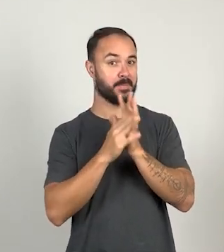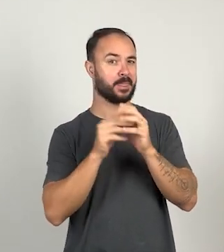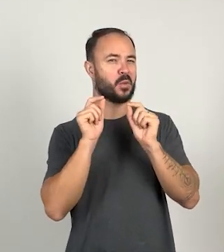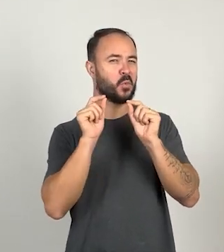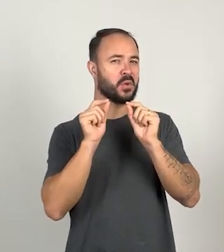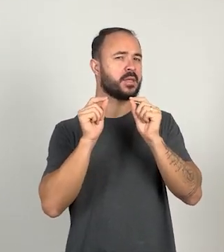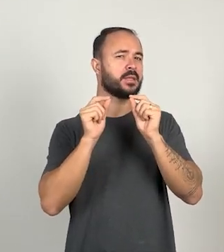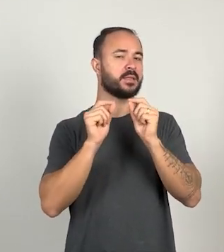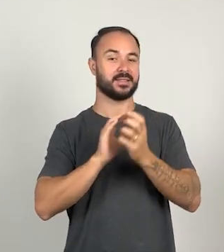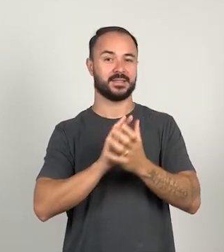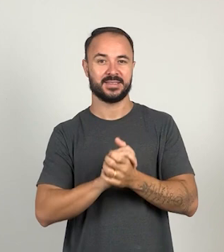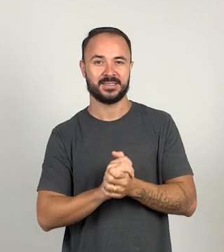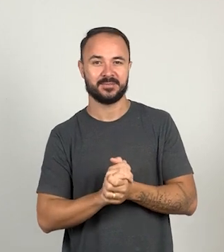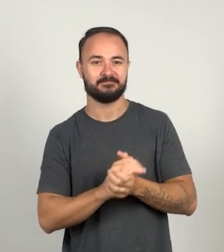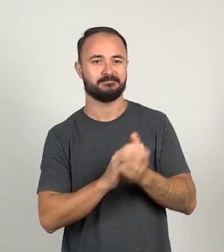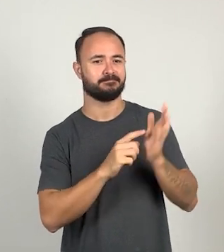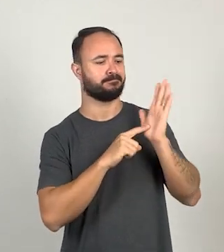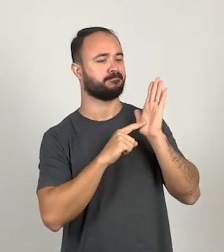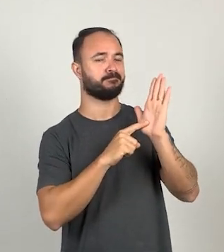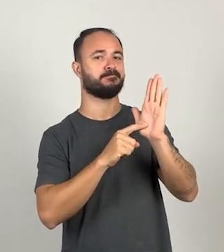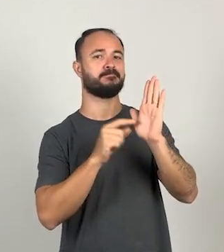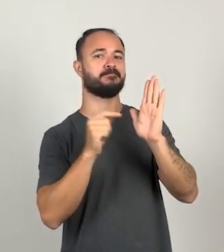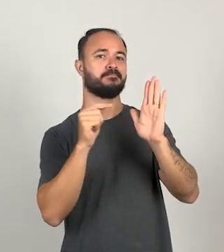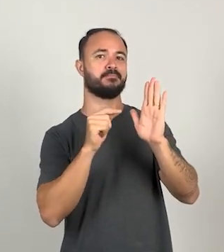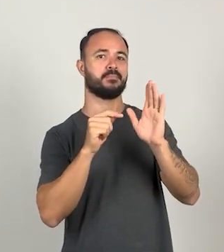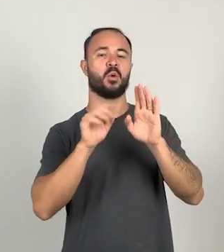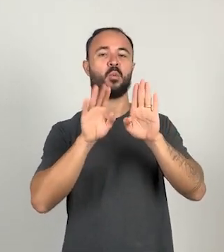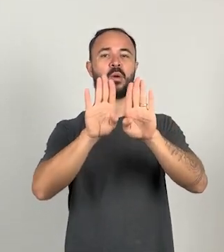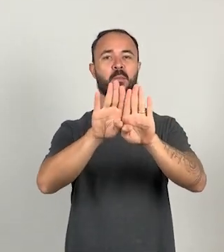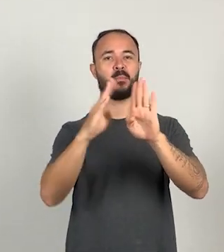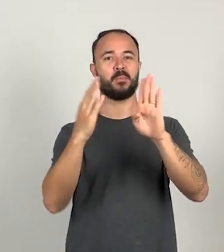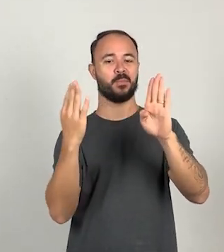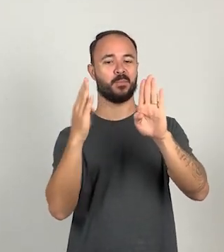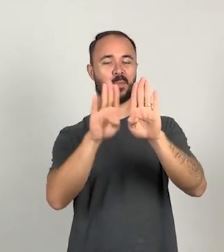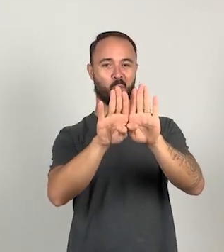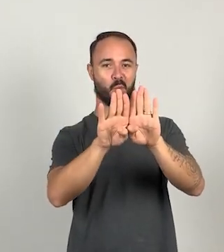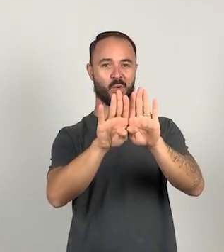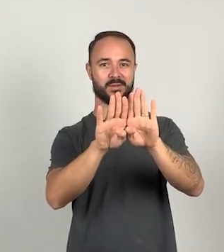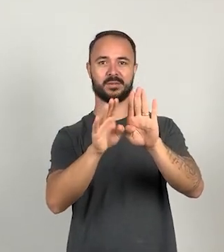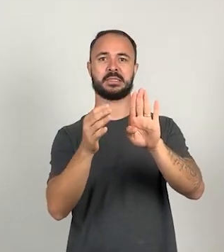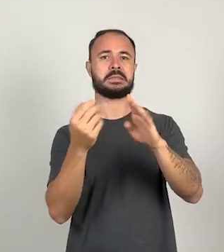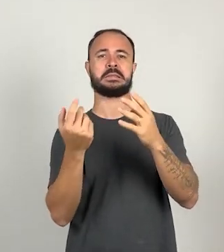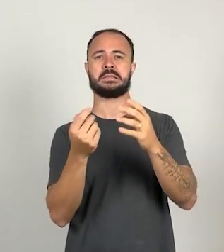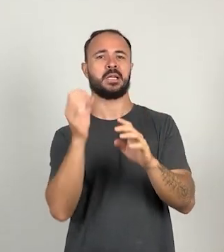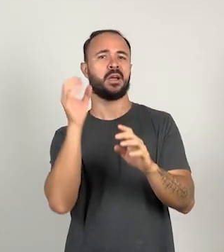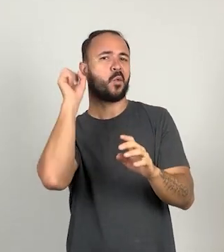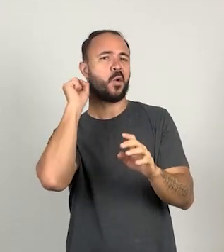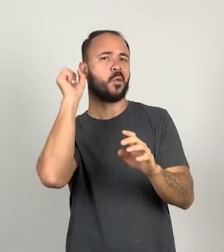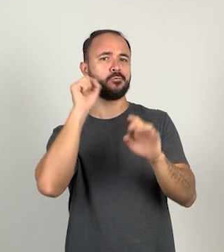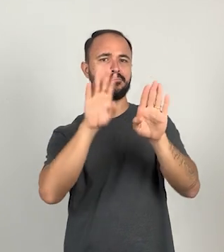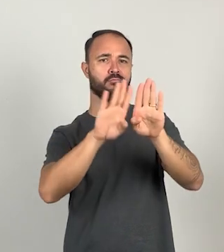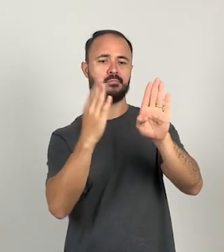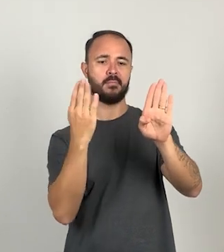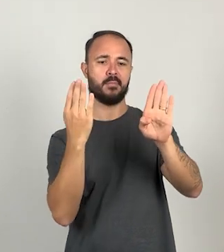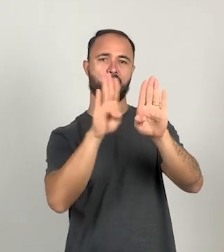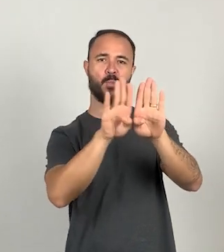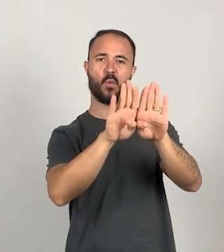que é isso? Uma porta. Qual o som que a porta